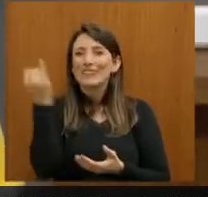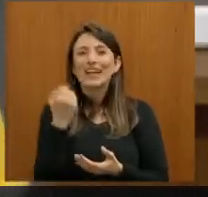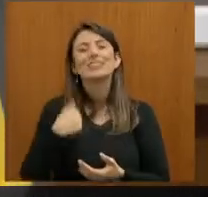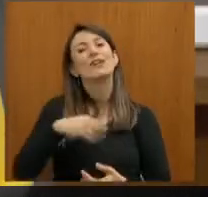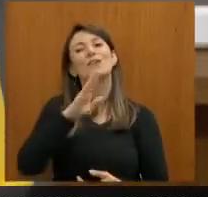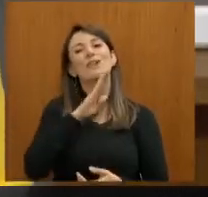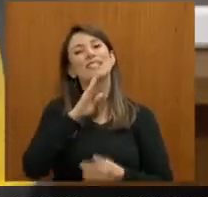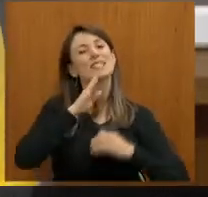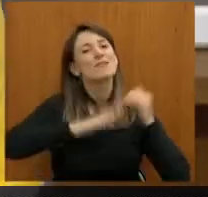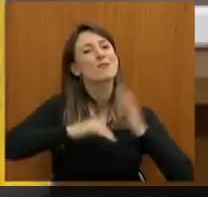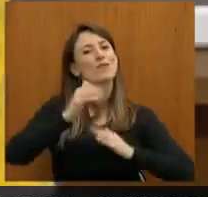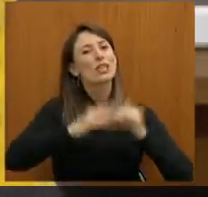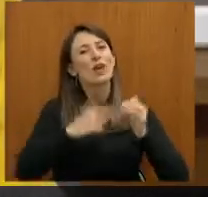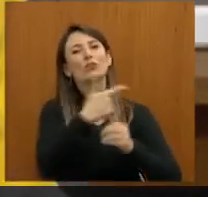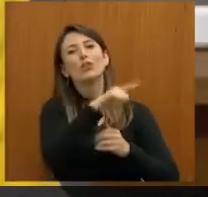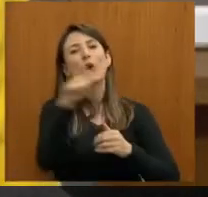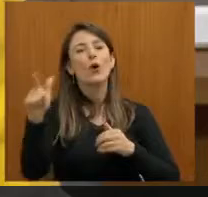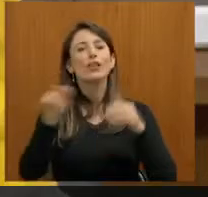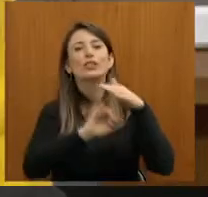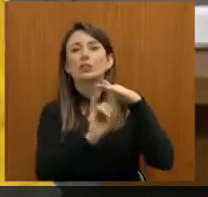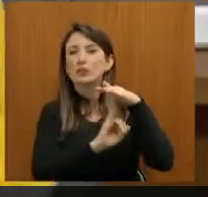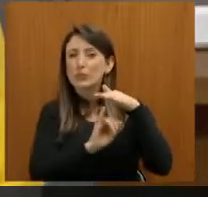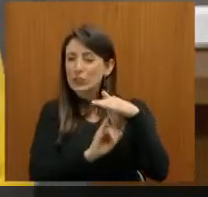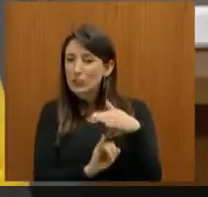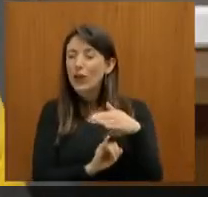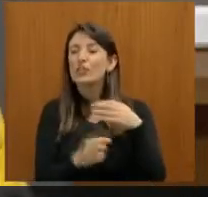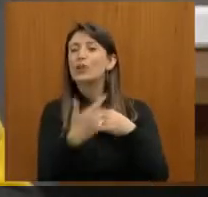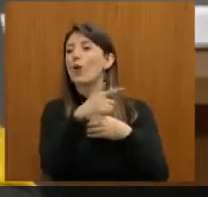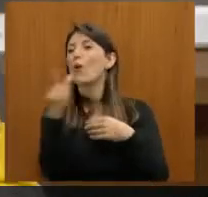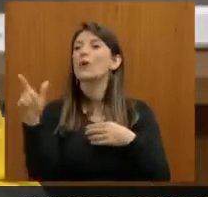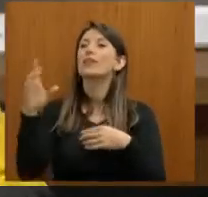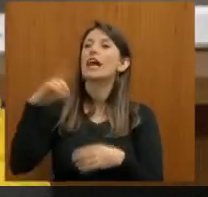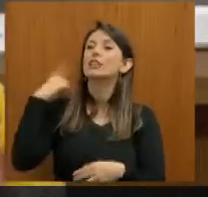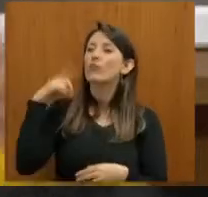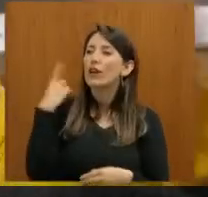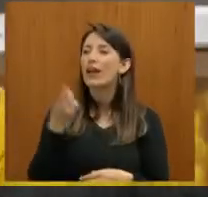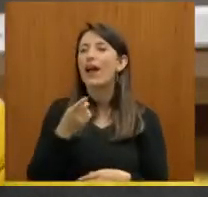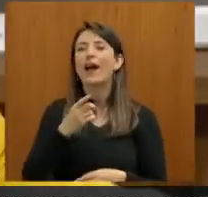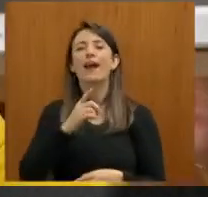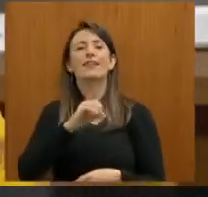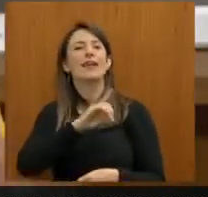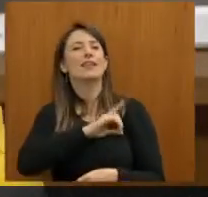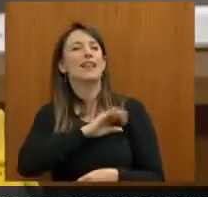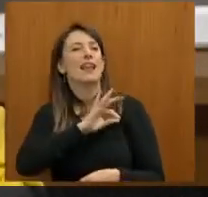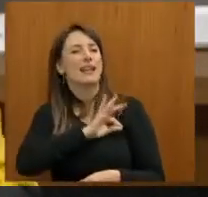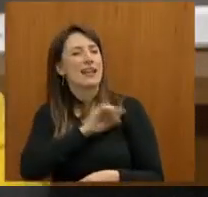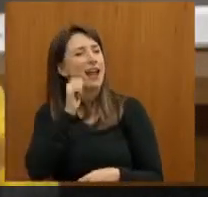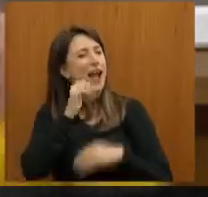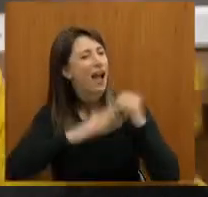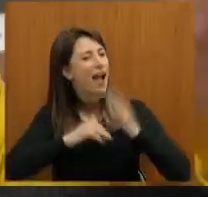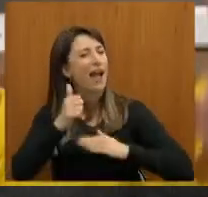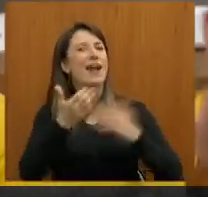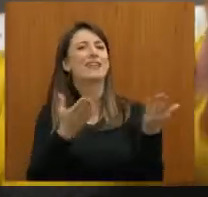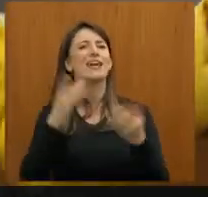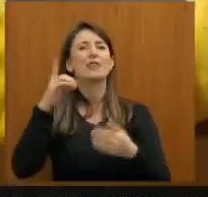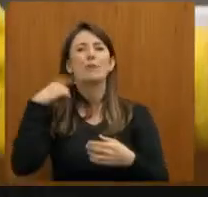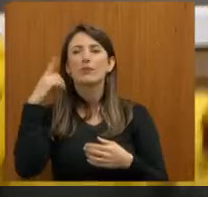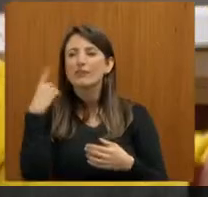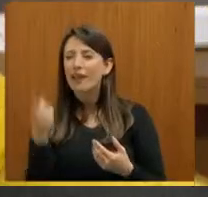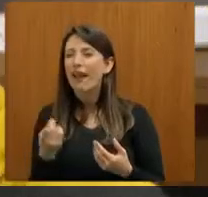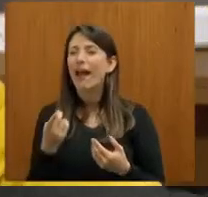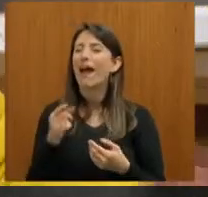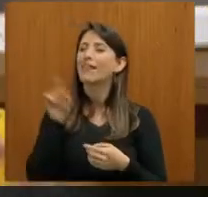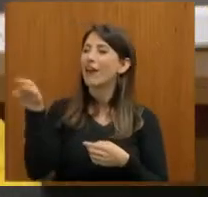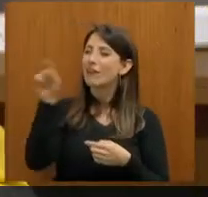outras instituições em outras advogadas delegada deputadas né a senhora